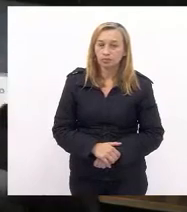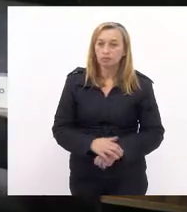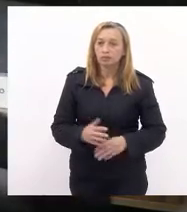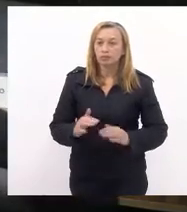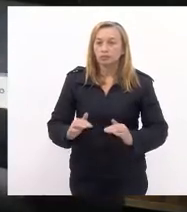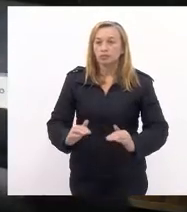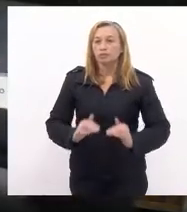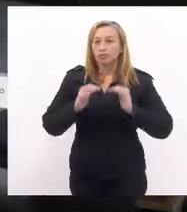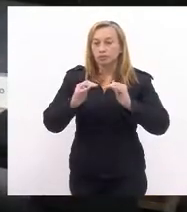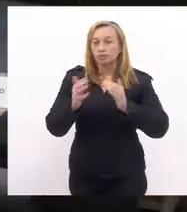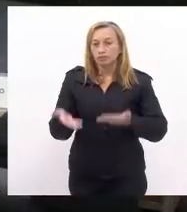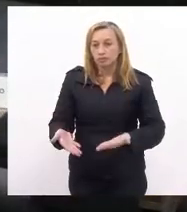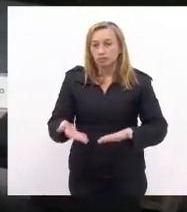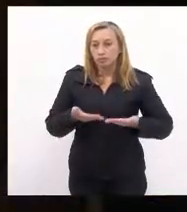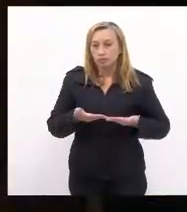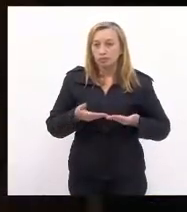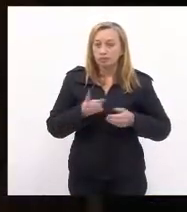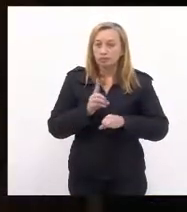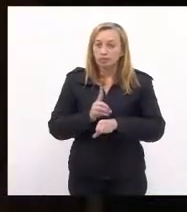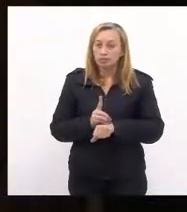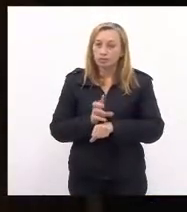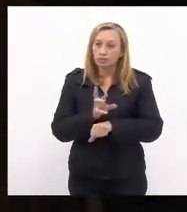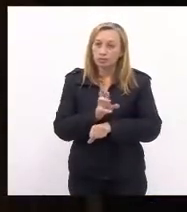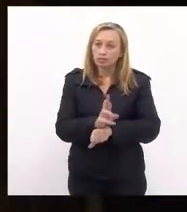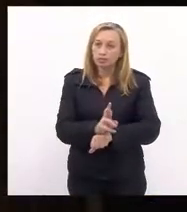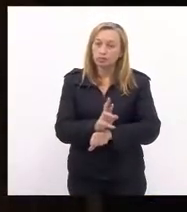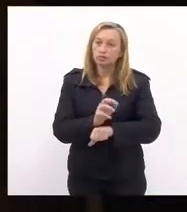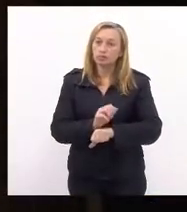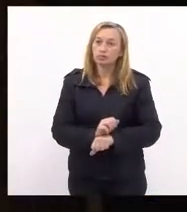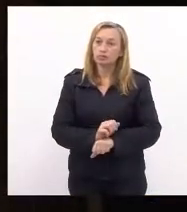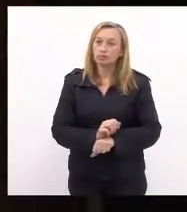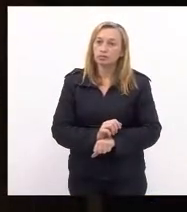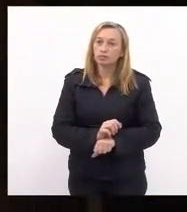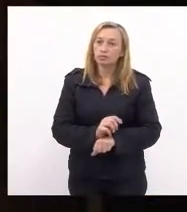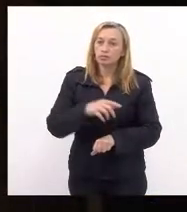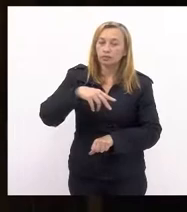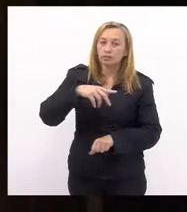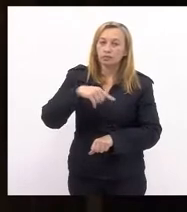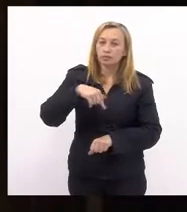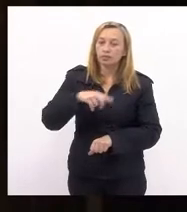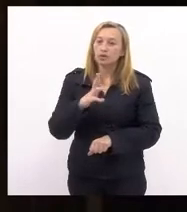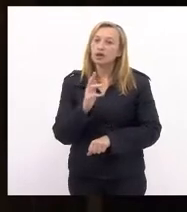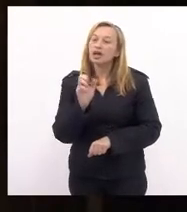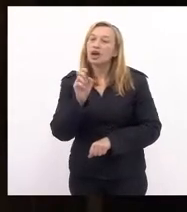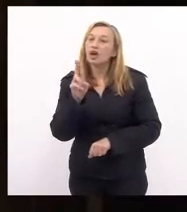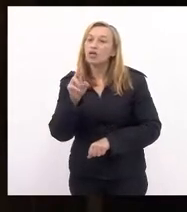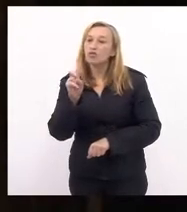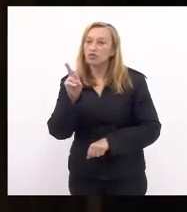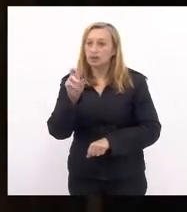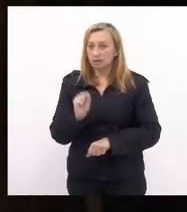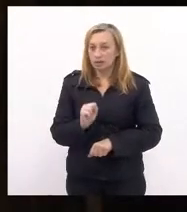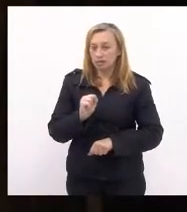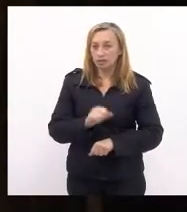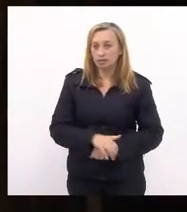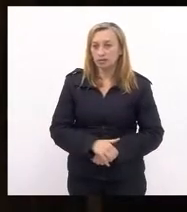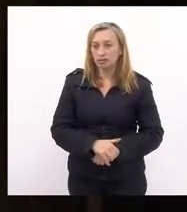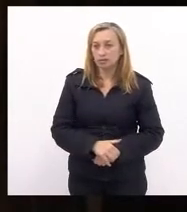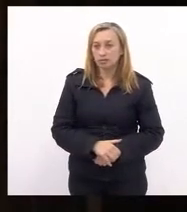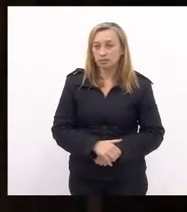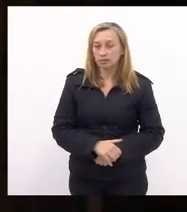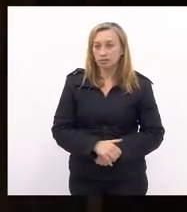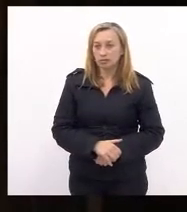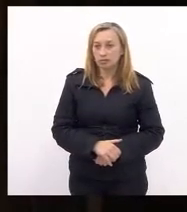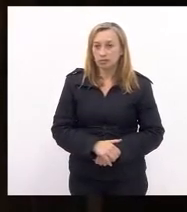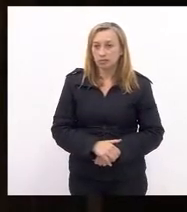Tenho a honra de chamar o excelentíssimo doutor Kelvin Cleidson Moreira Nobre.